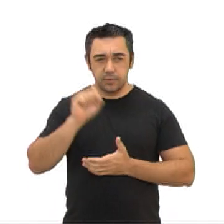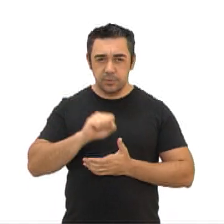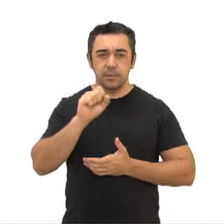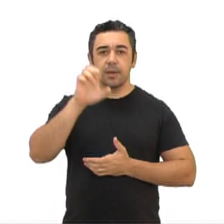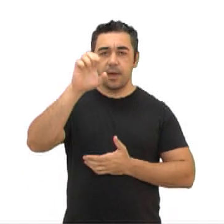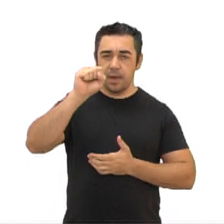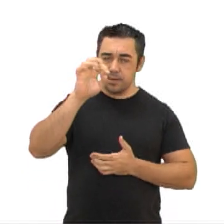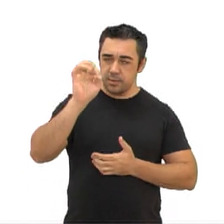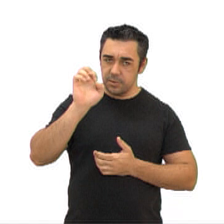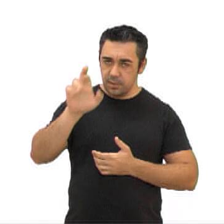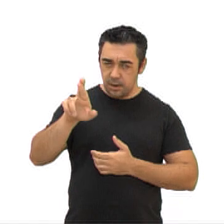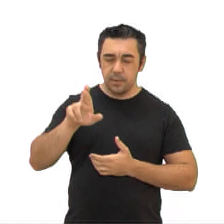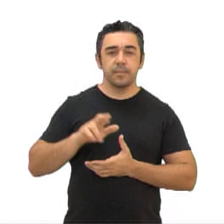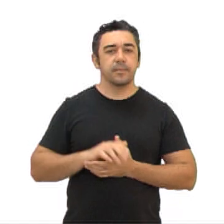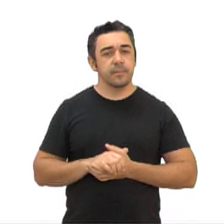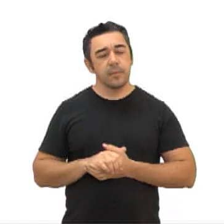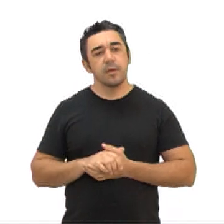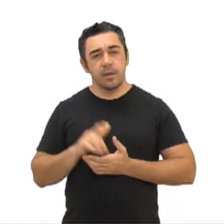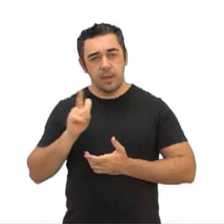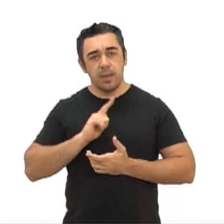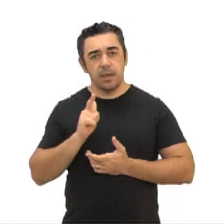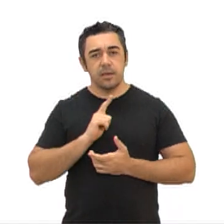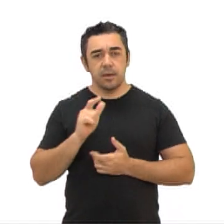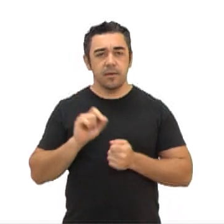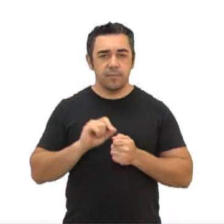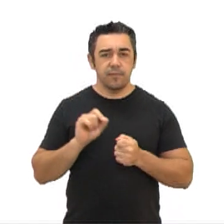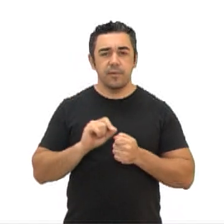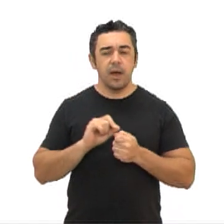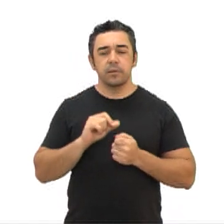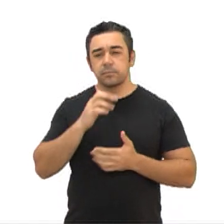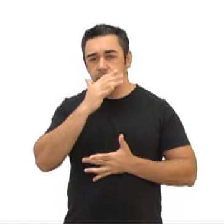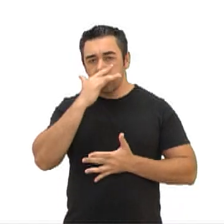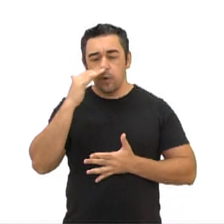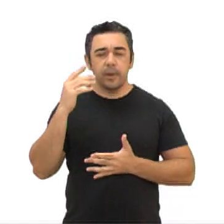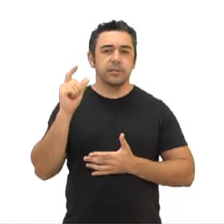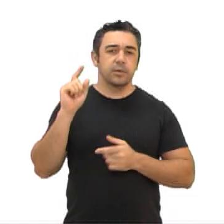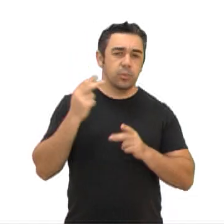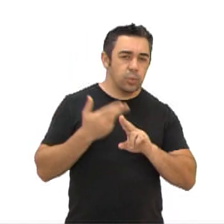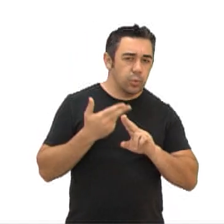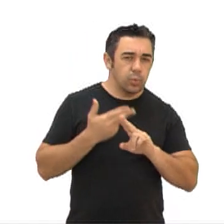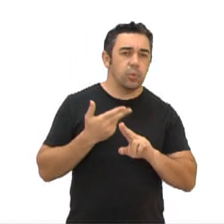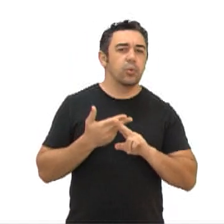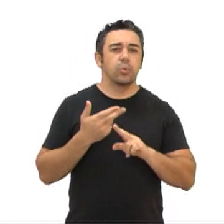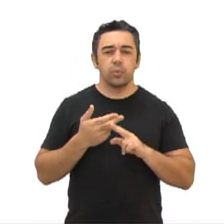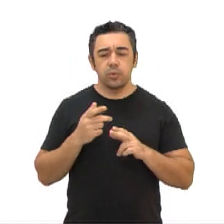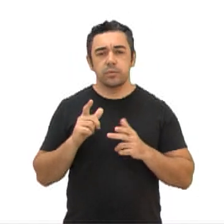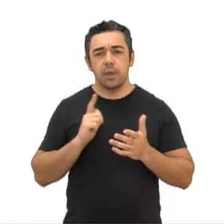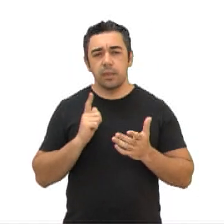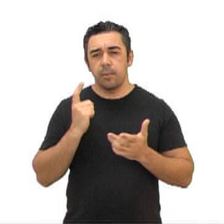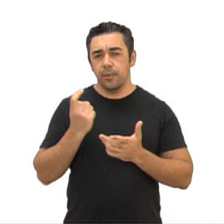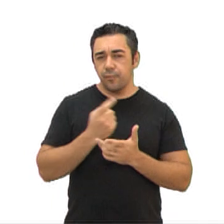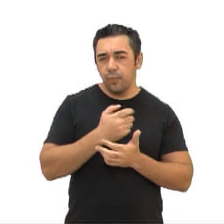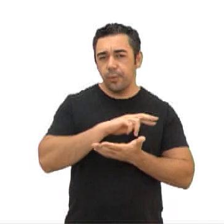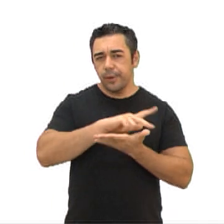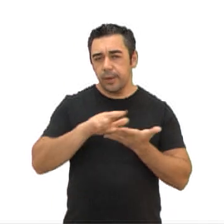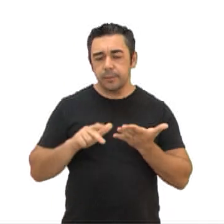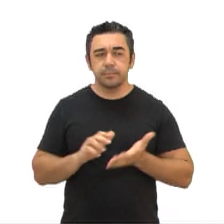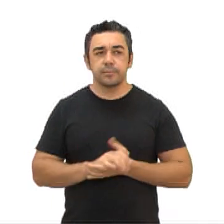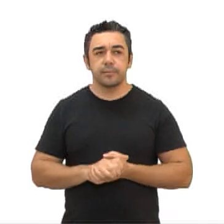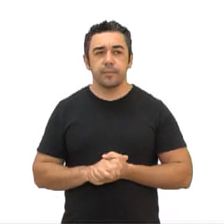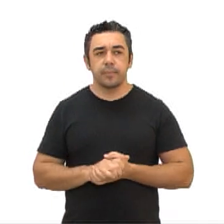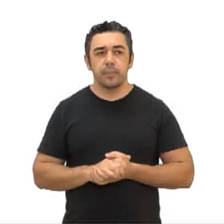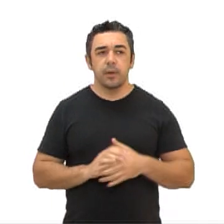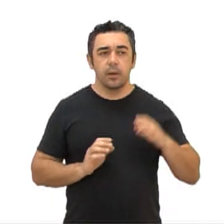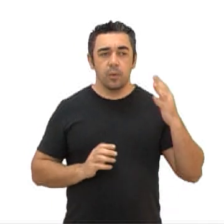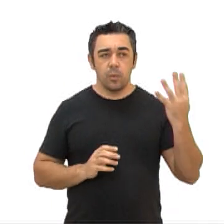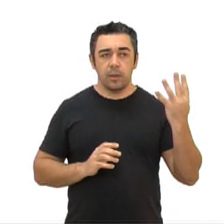Sim, os ésteres, né? Que são flavorizantes, são aromatizantes, utilizados em essências, tá bom?